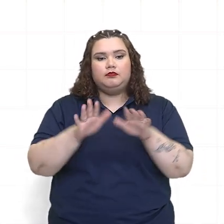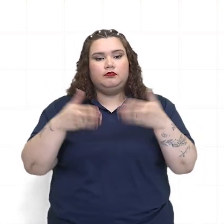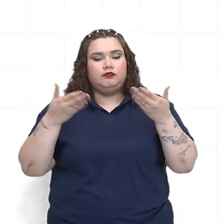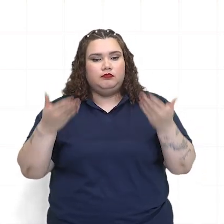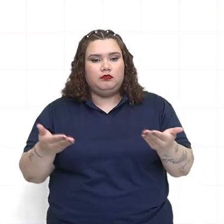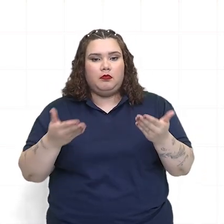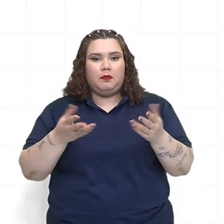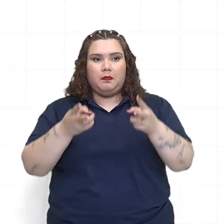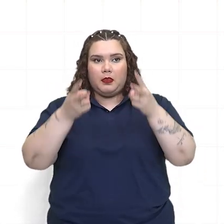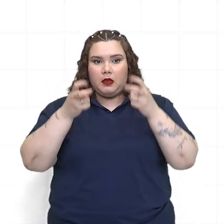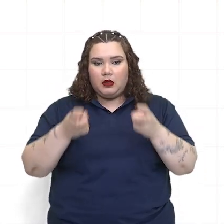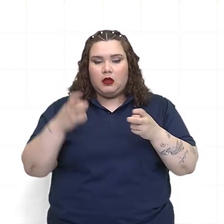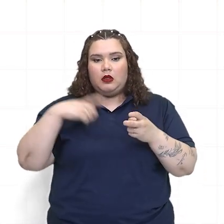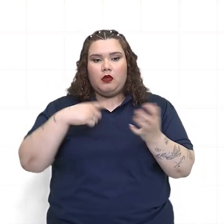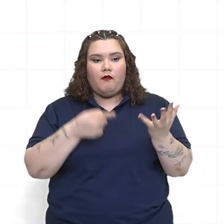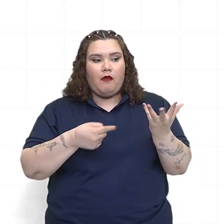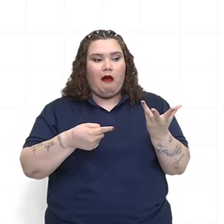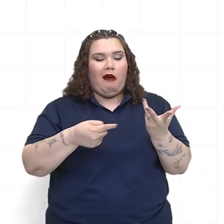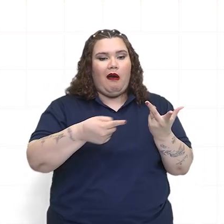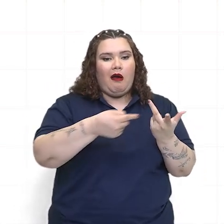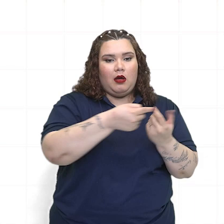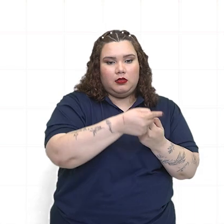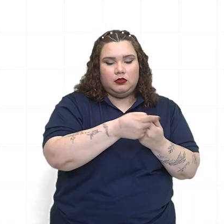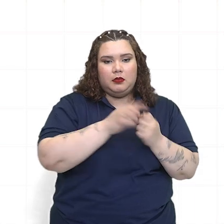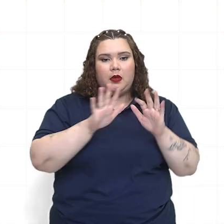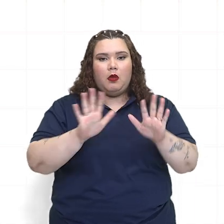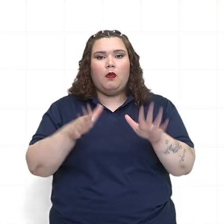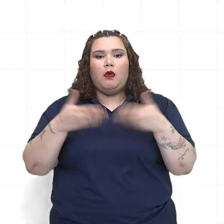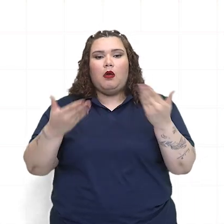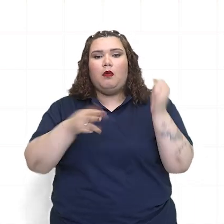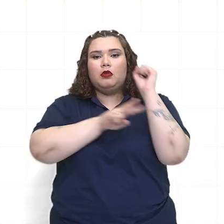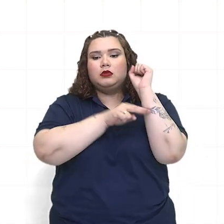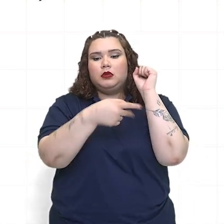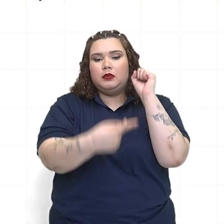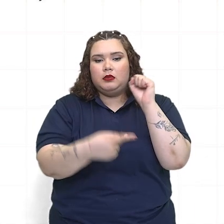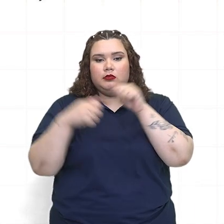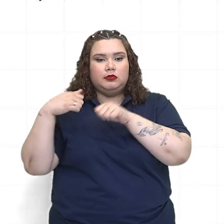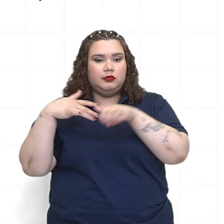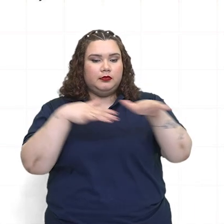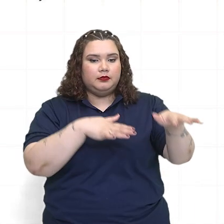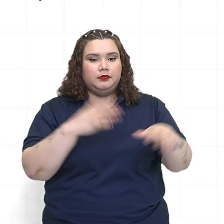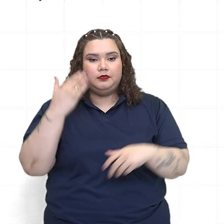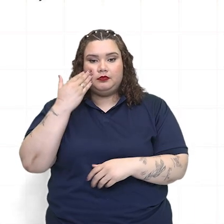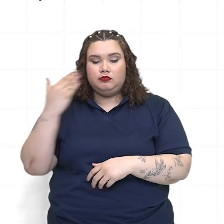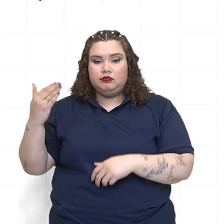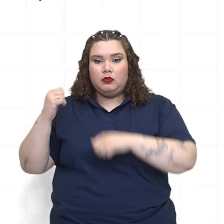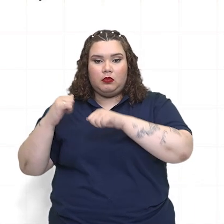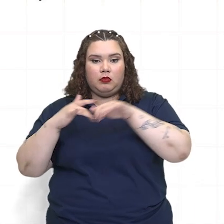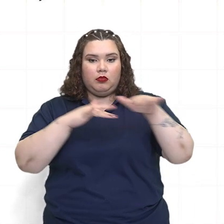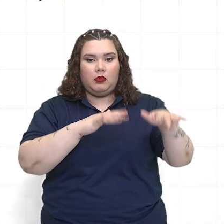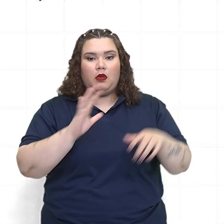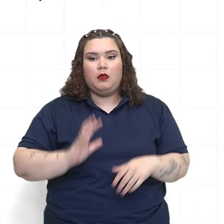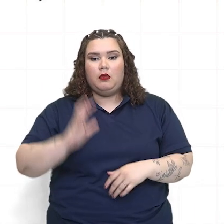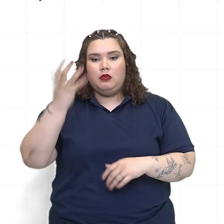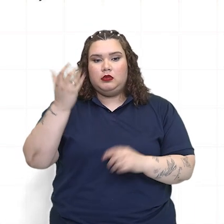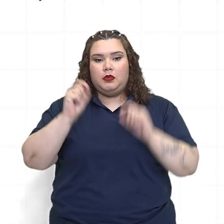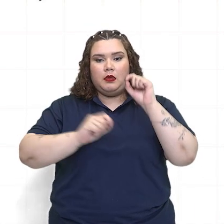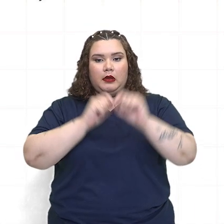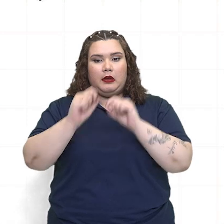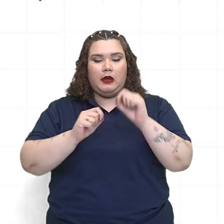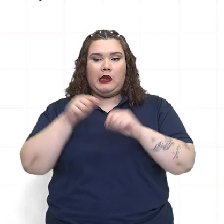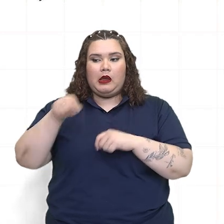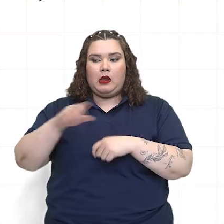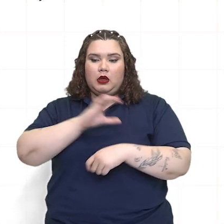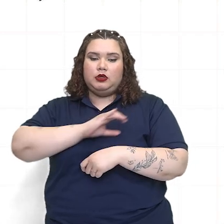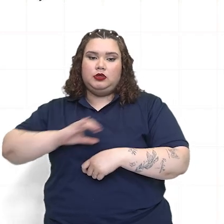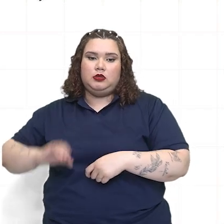Então vocês observam que foram várias cruzadas. E quais foram as consequências das cruzadas? As cruzadas provocaram rivalidade